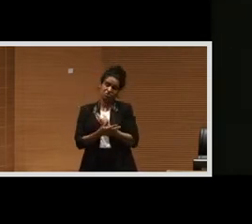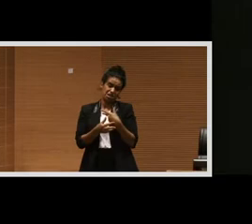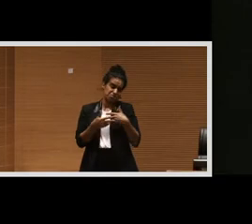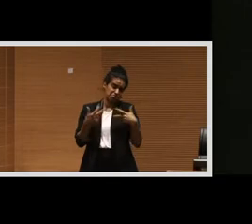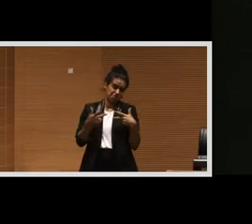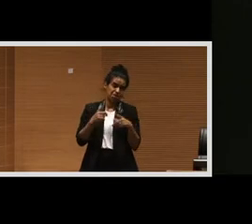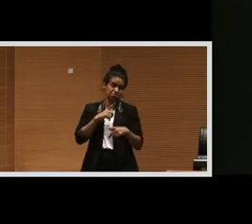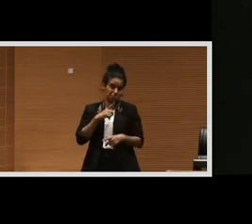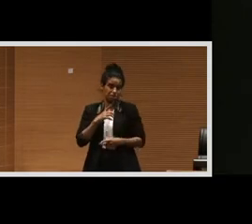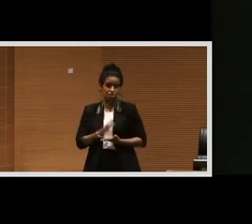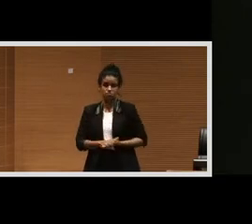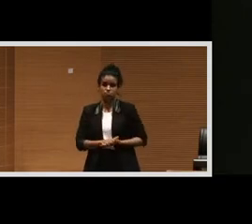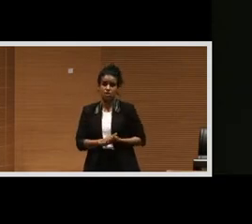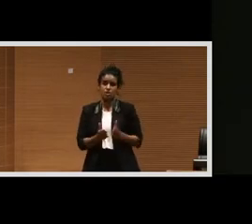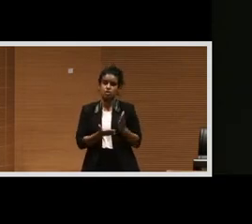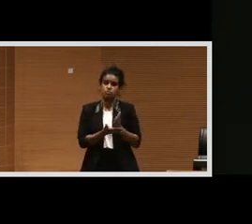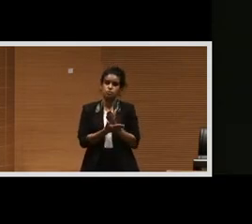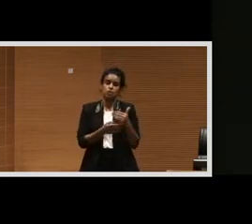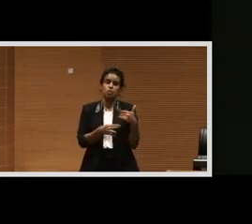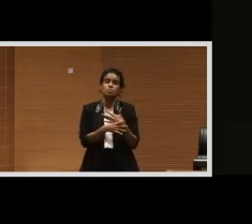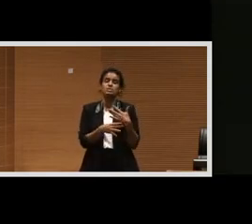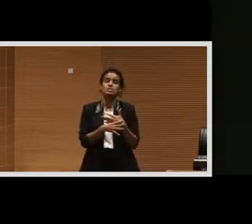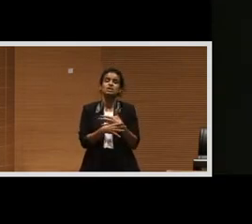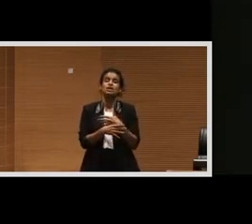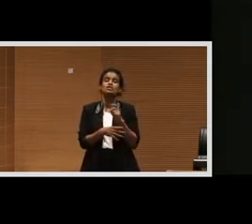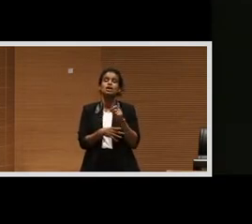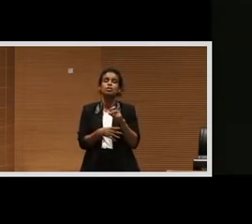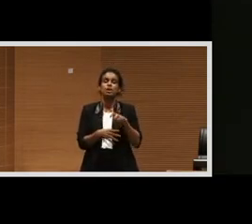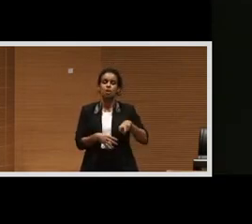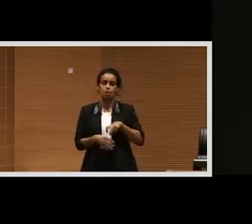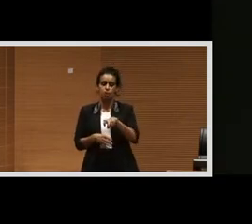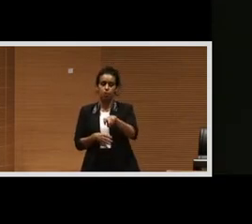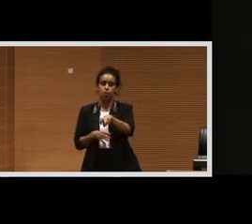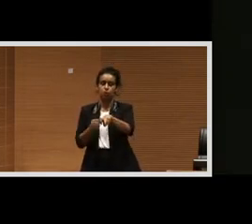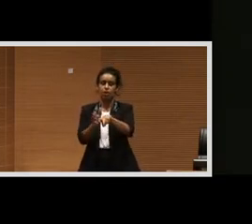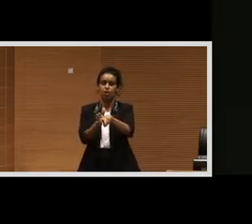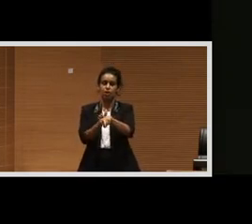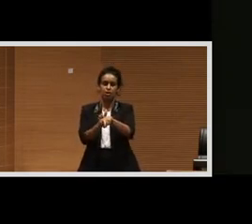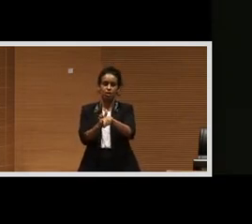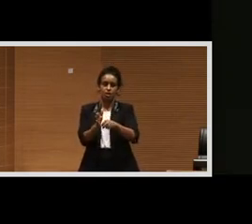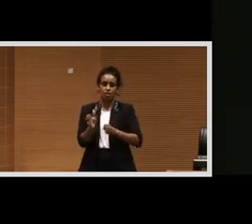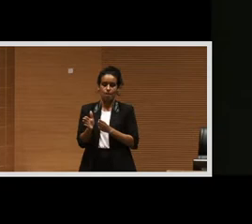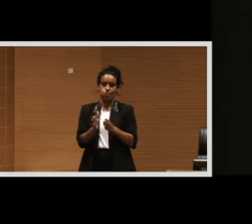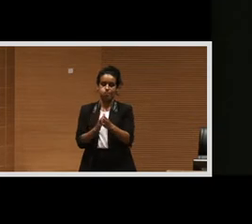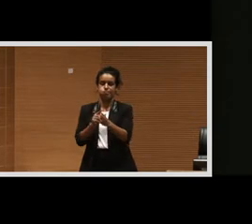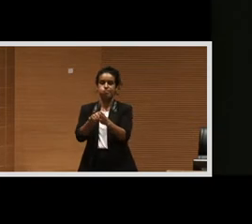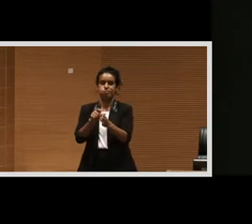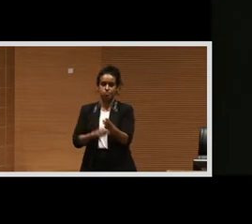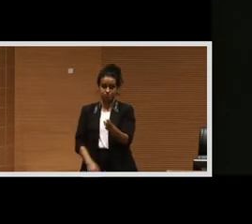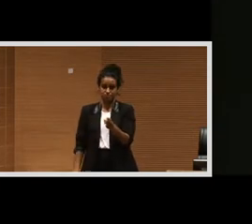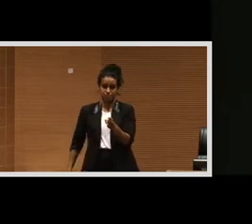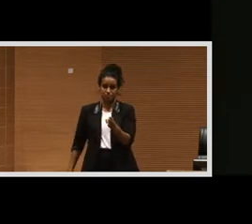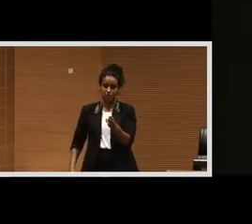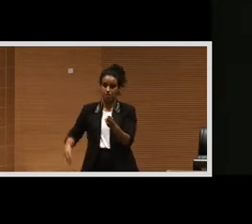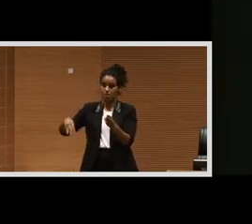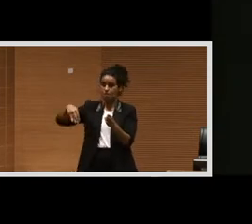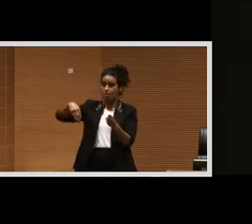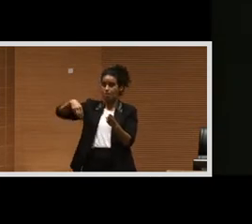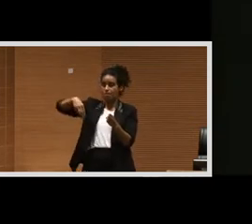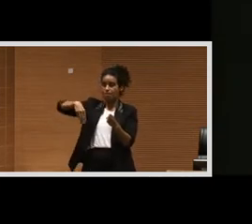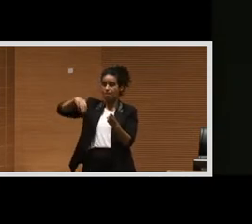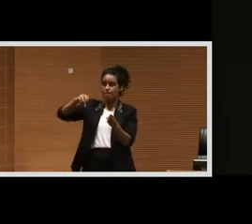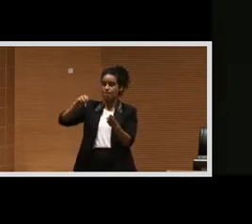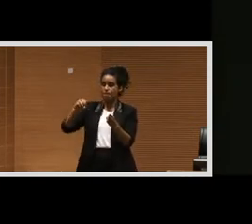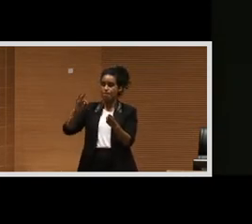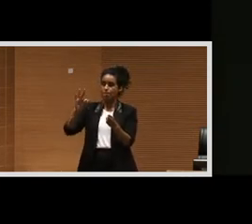são as motocicletas. Não os motociclistas, os motoboys, né? Motociclistas não